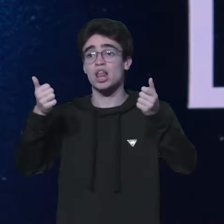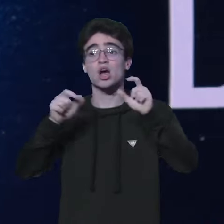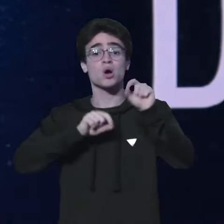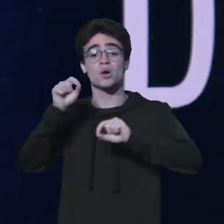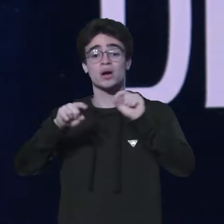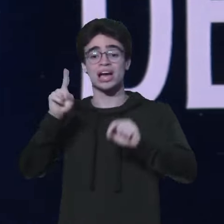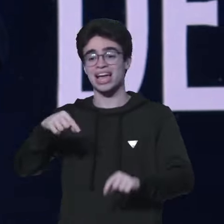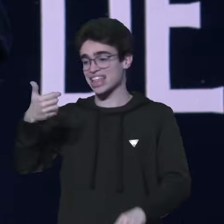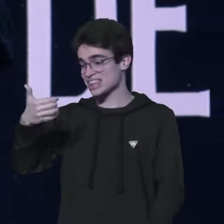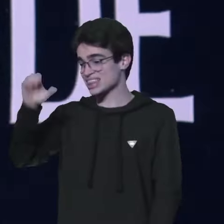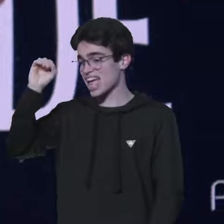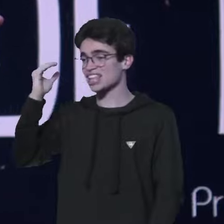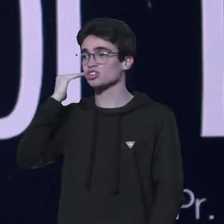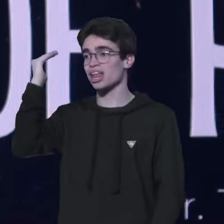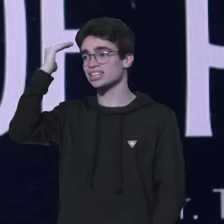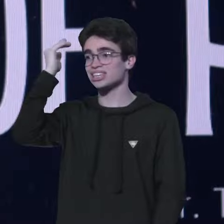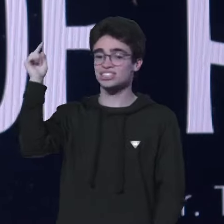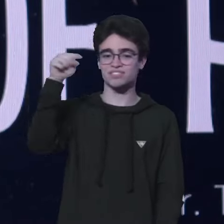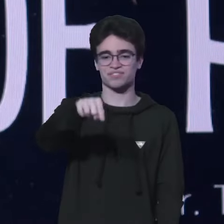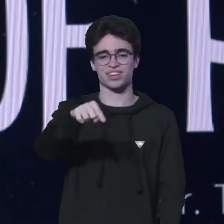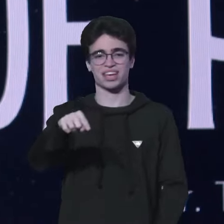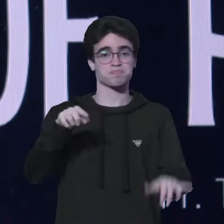colocar 10 adolescentes ali.